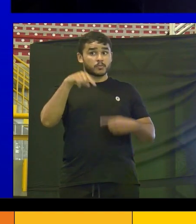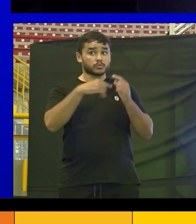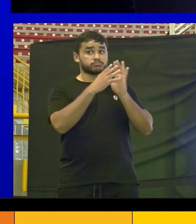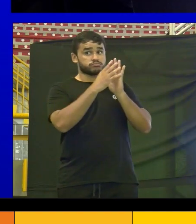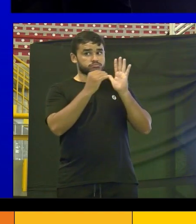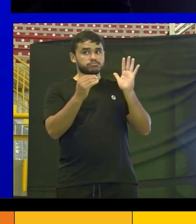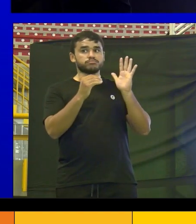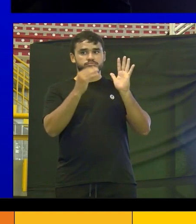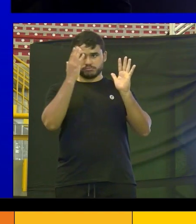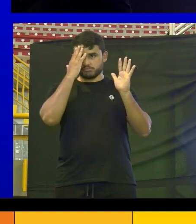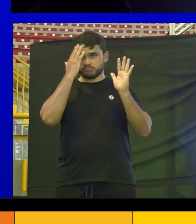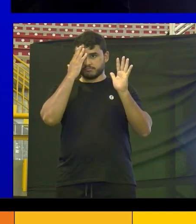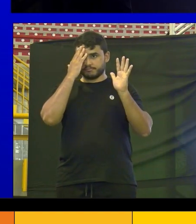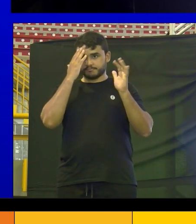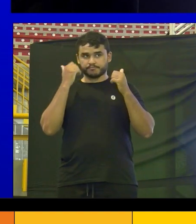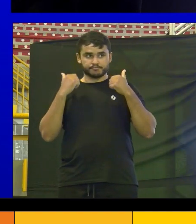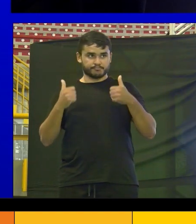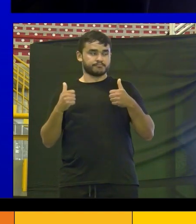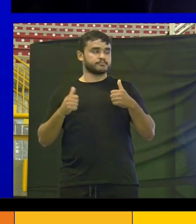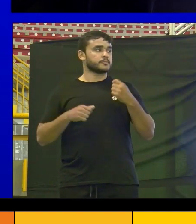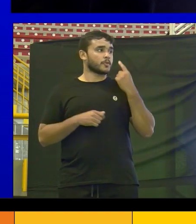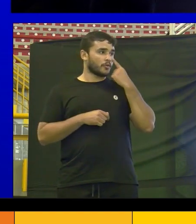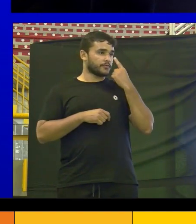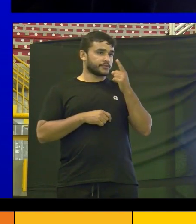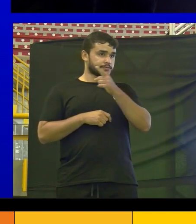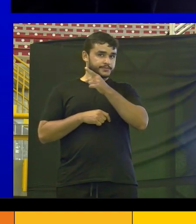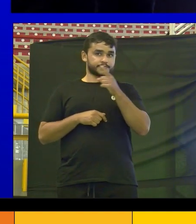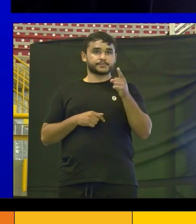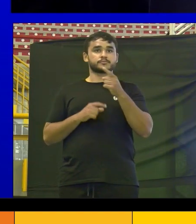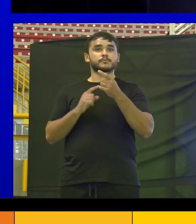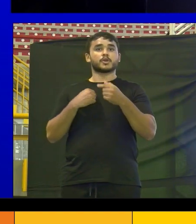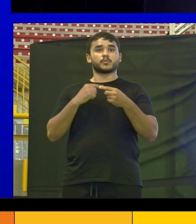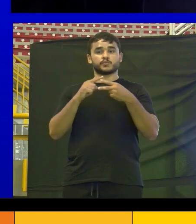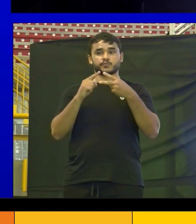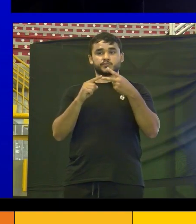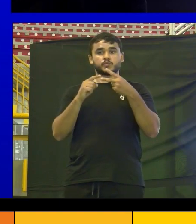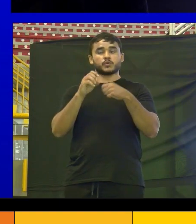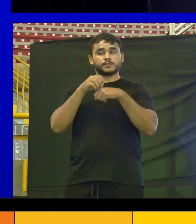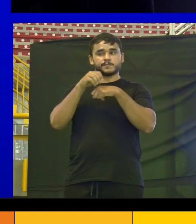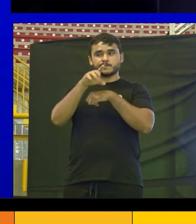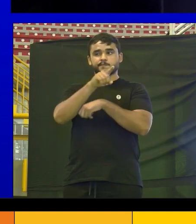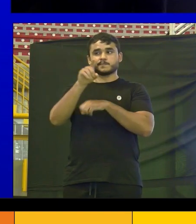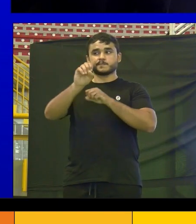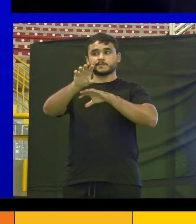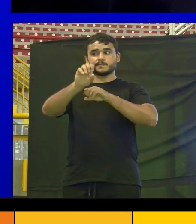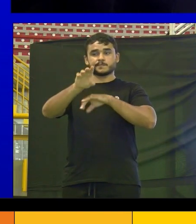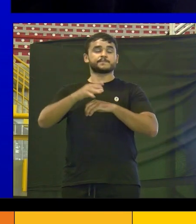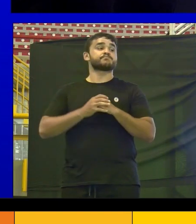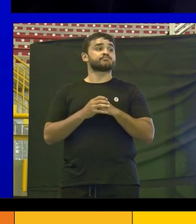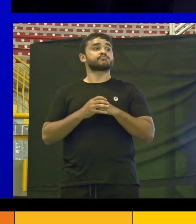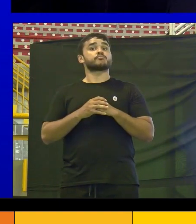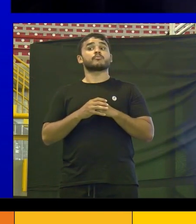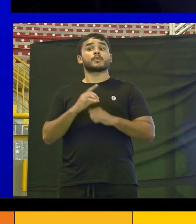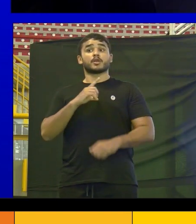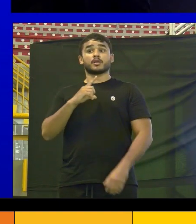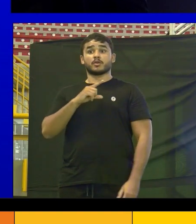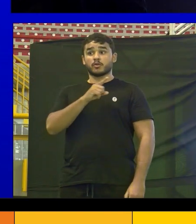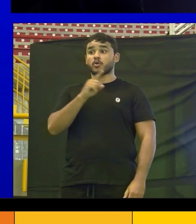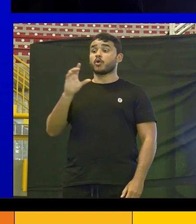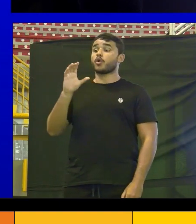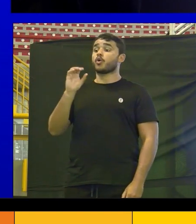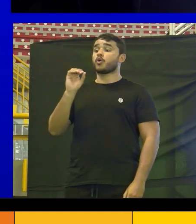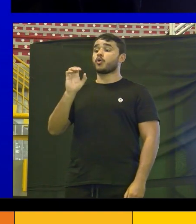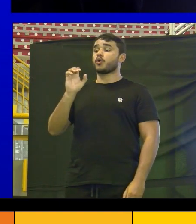e o faça. Eu vou trazer aqui dois elementos muito importantes. O primeiro, o que nós chamamos de